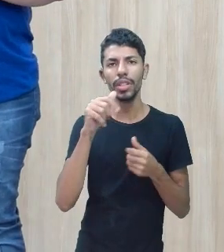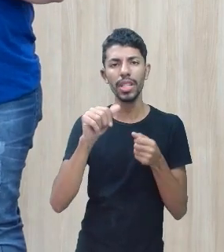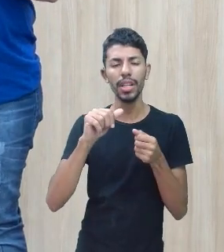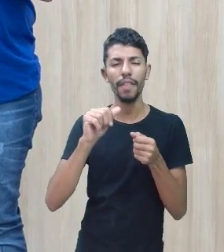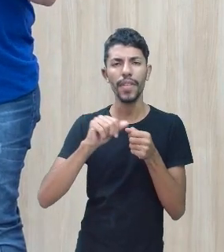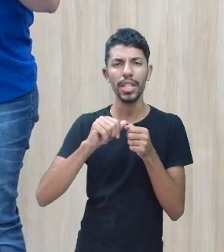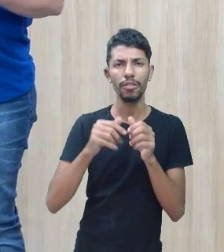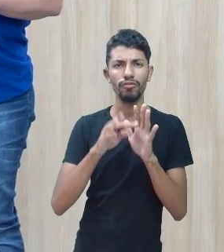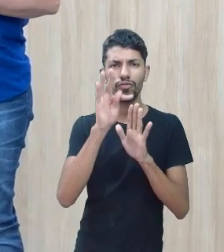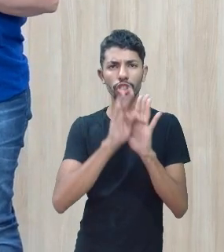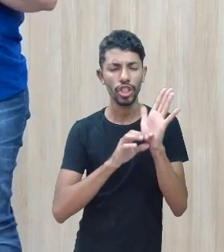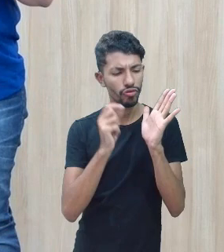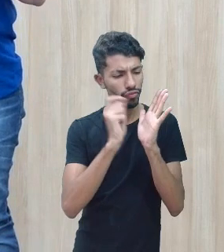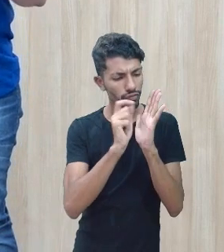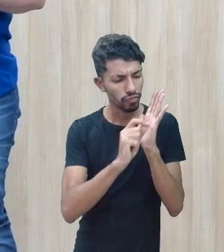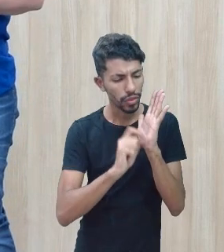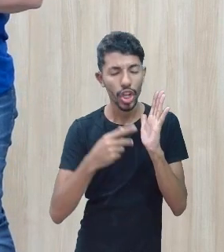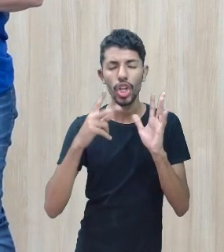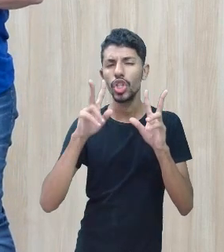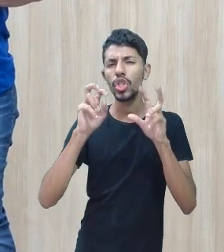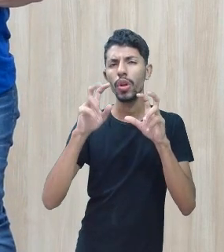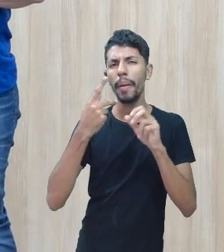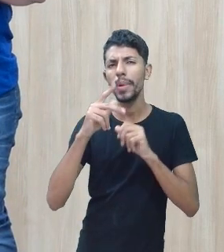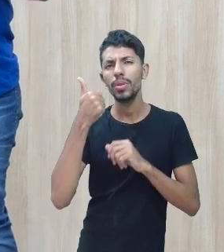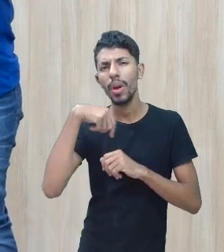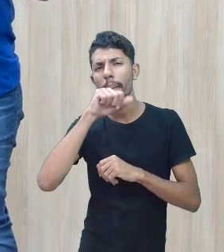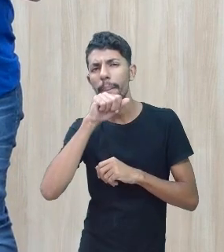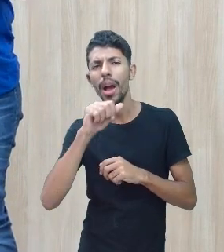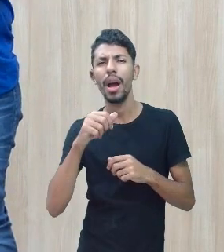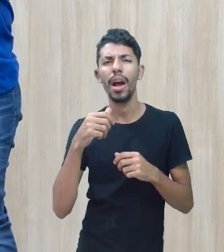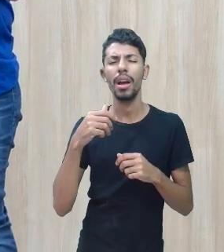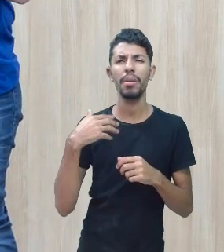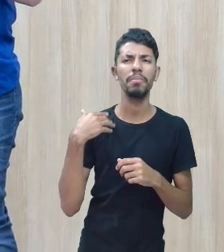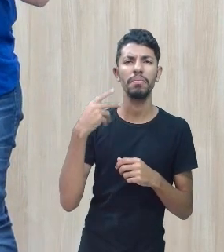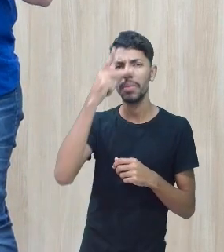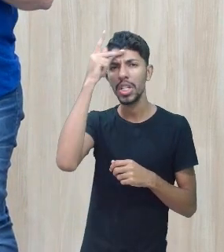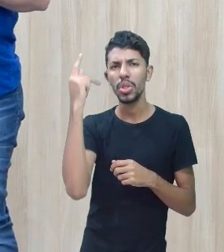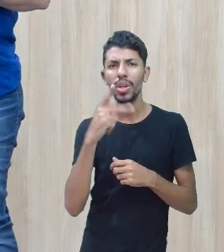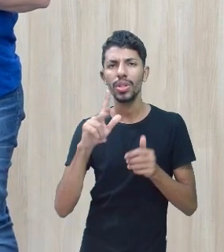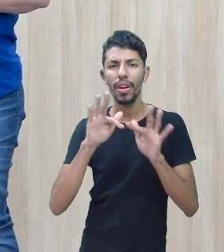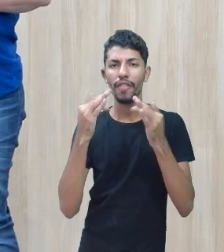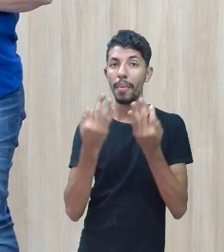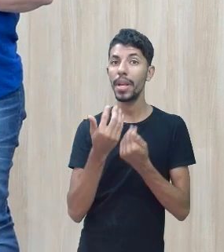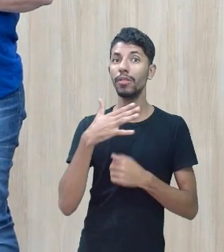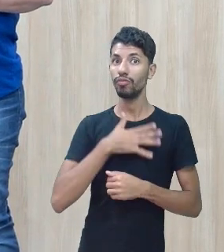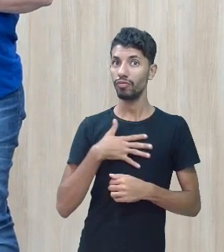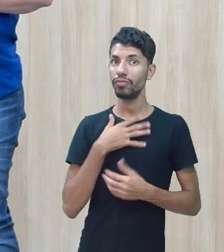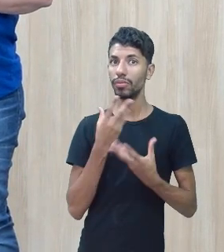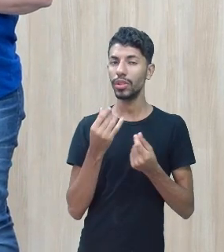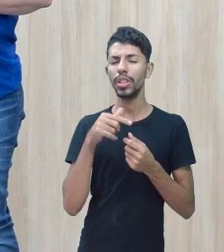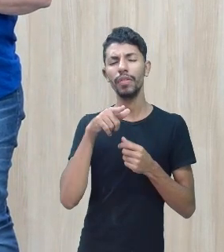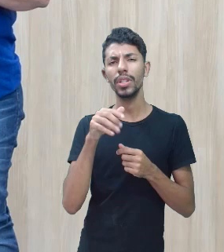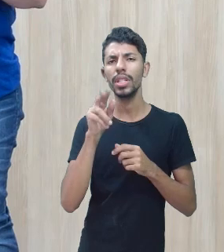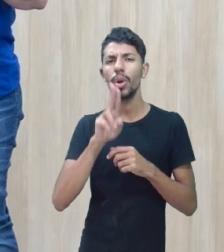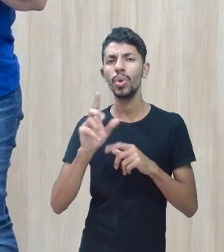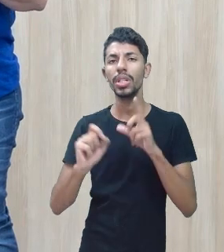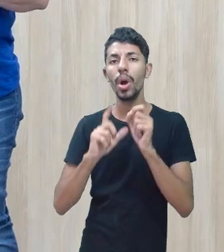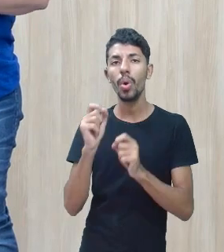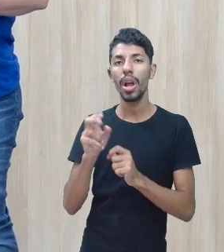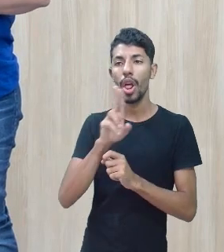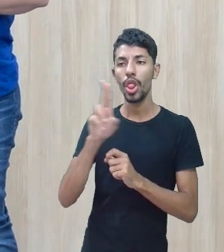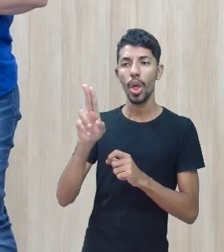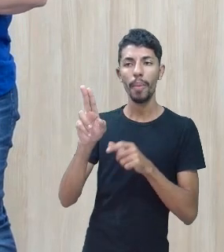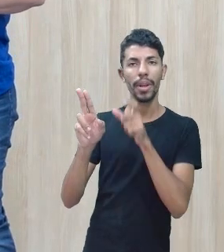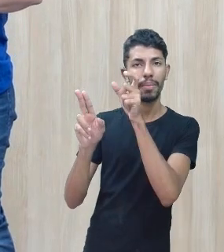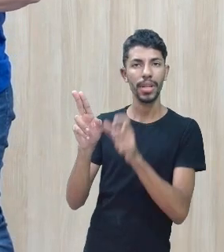sobre alguém que você gosta, da sua família, e você cita o nome dela, você pode depois usar um pronome pessoal, ele,